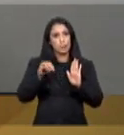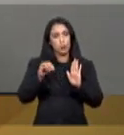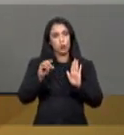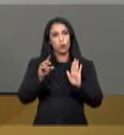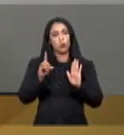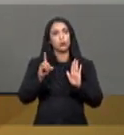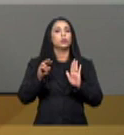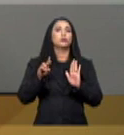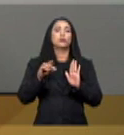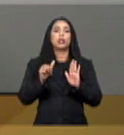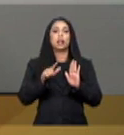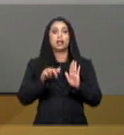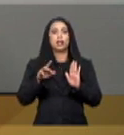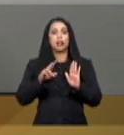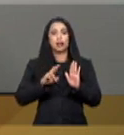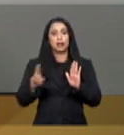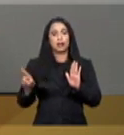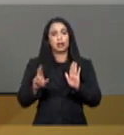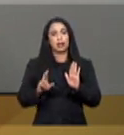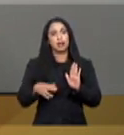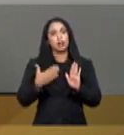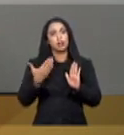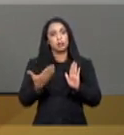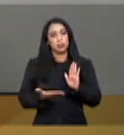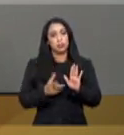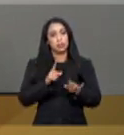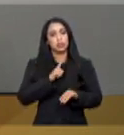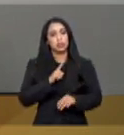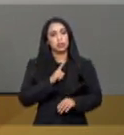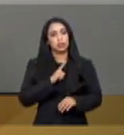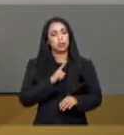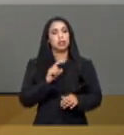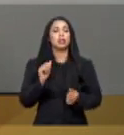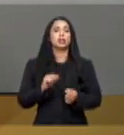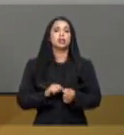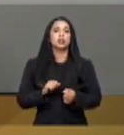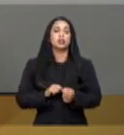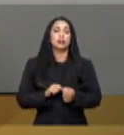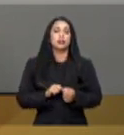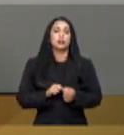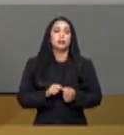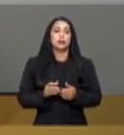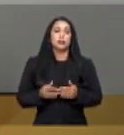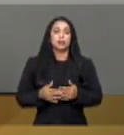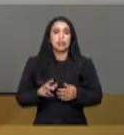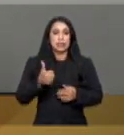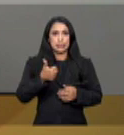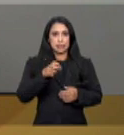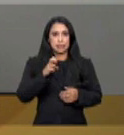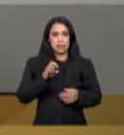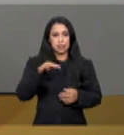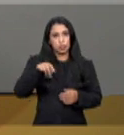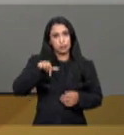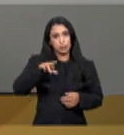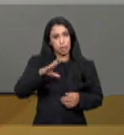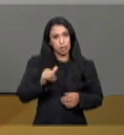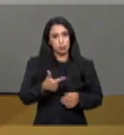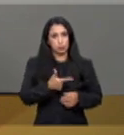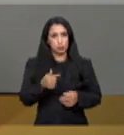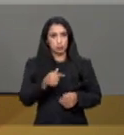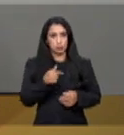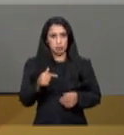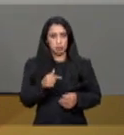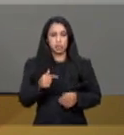os efeitos do julgado, cuja produção haverá de se dar desde 15 de março de